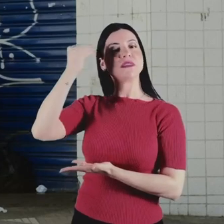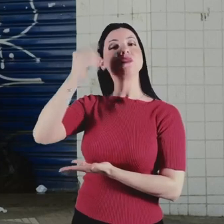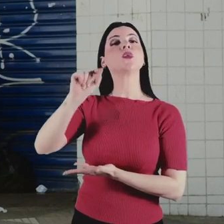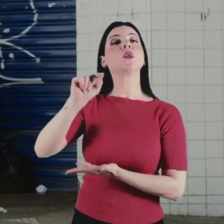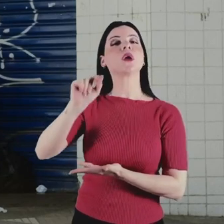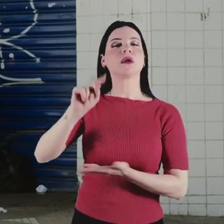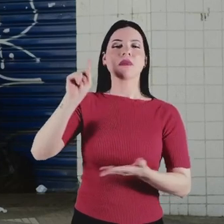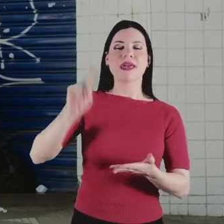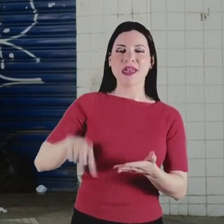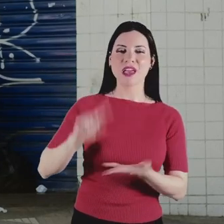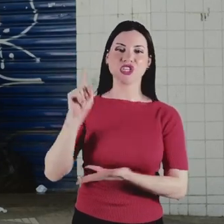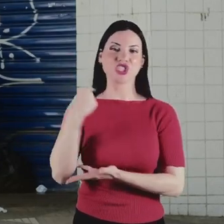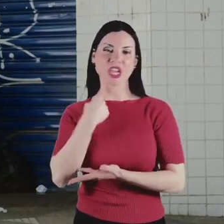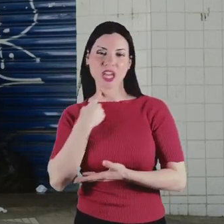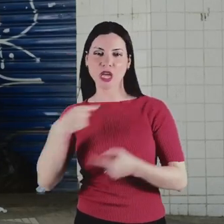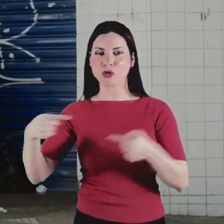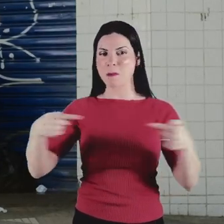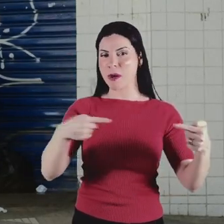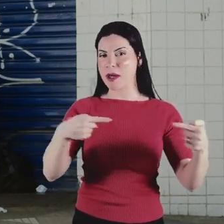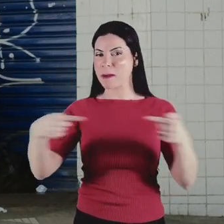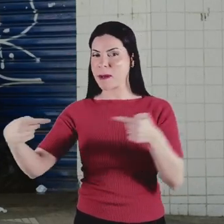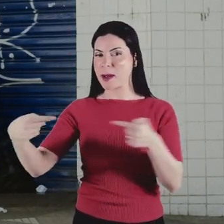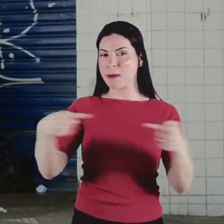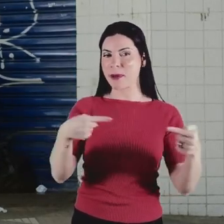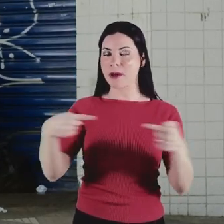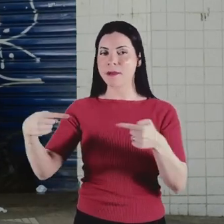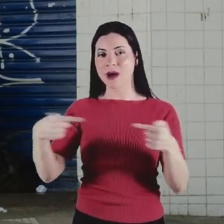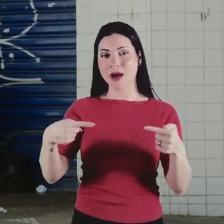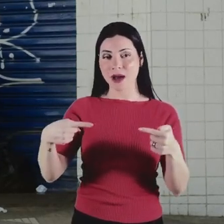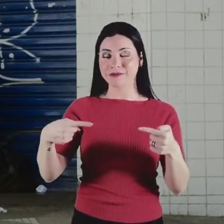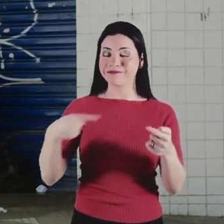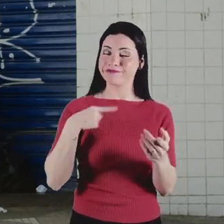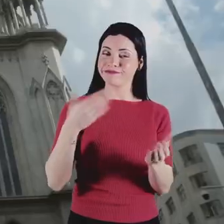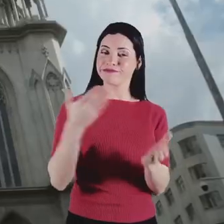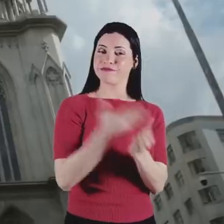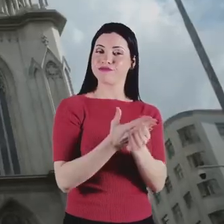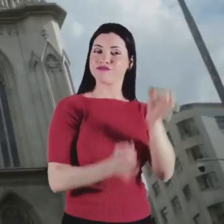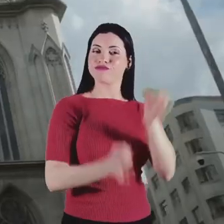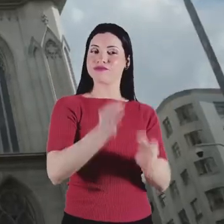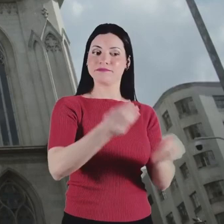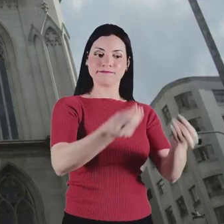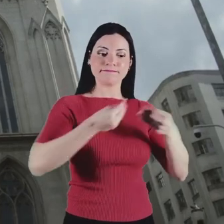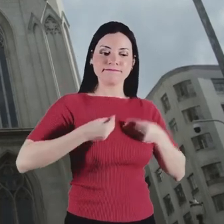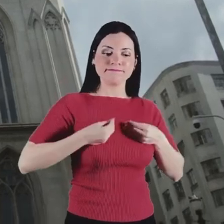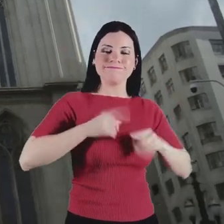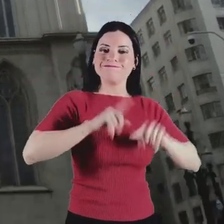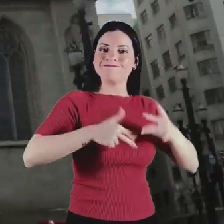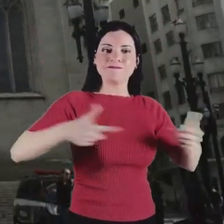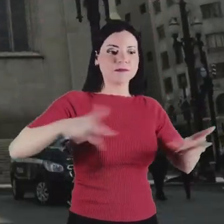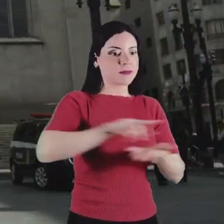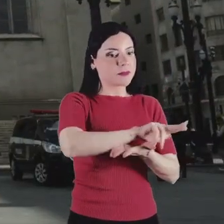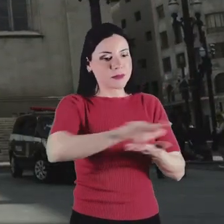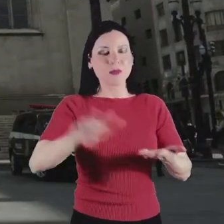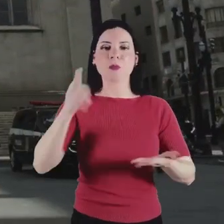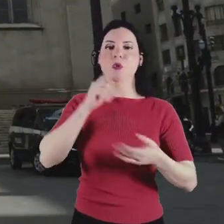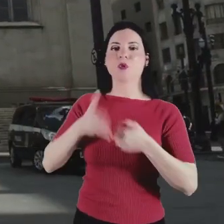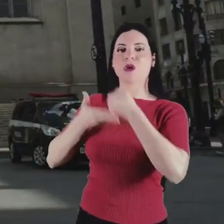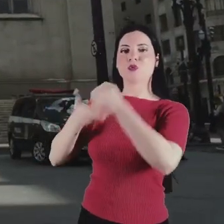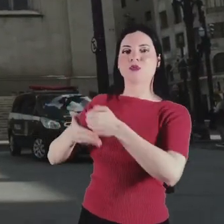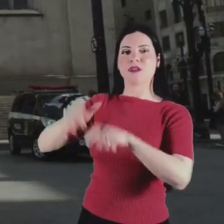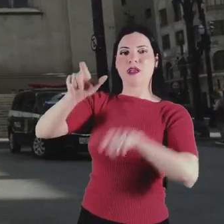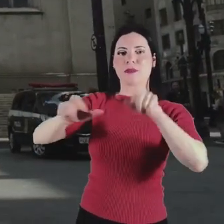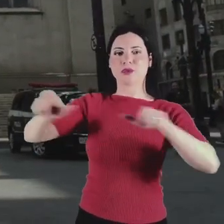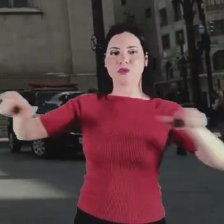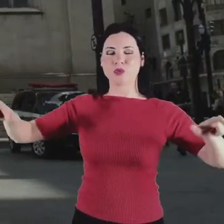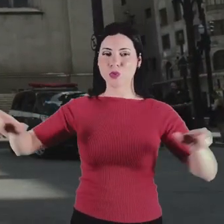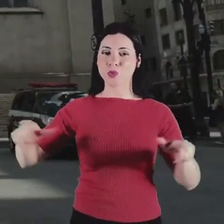uma experiência em direito em contencioso, né, que é o direito da briga, de tudo que é judicializado, me dá um instrumental muito grande